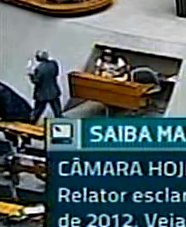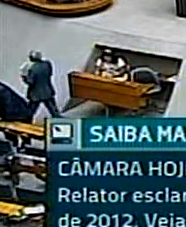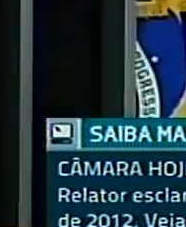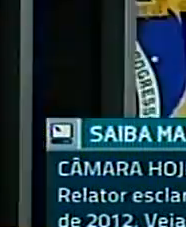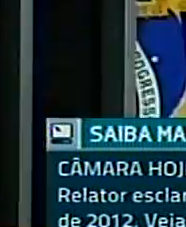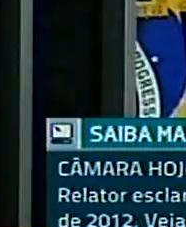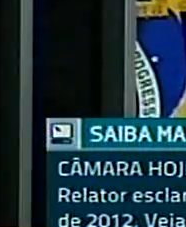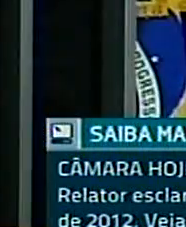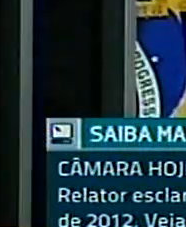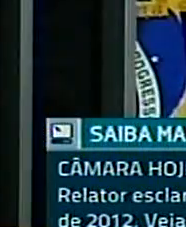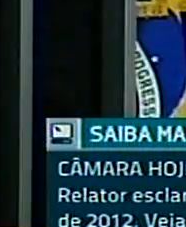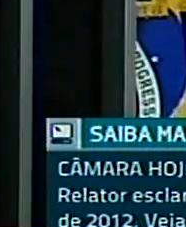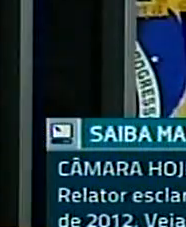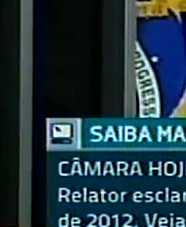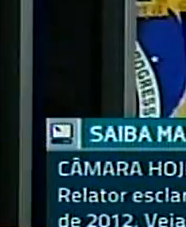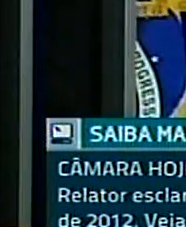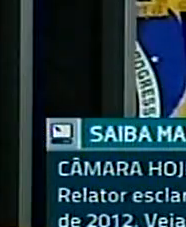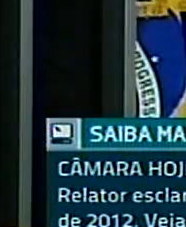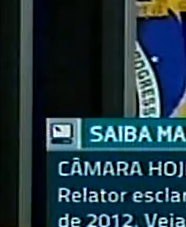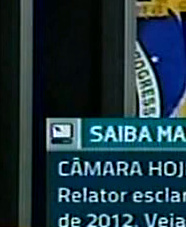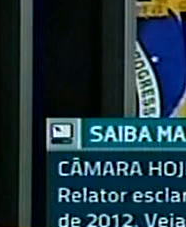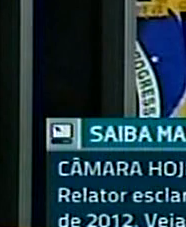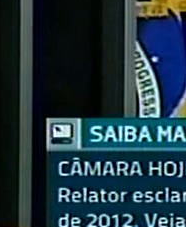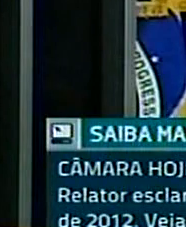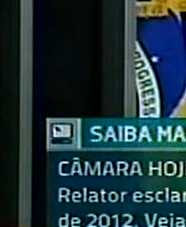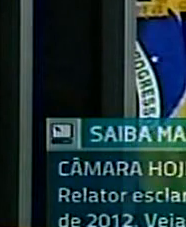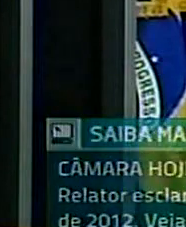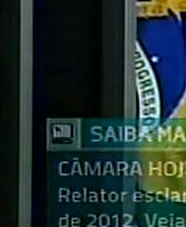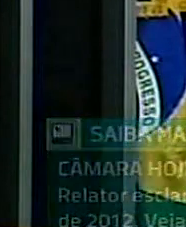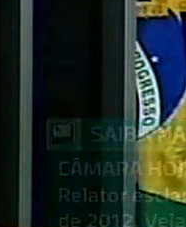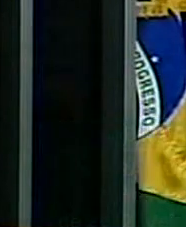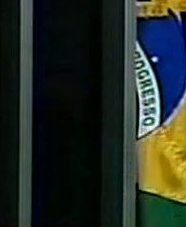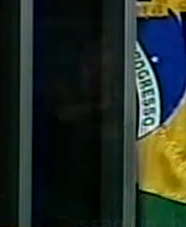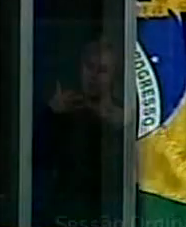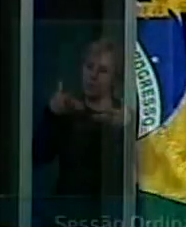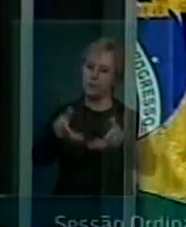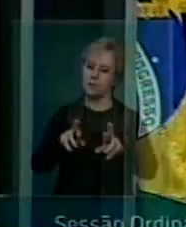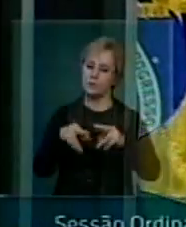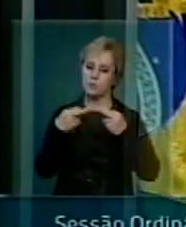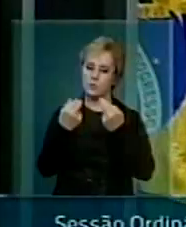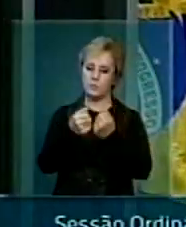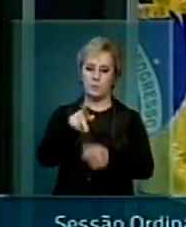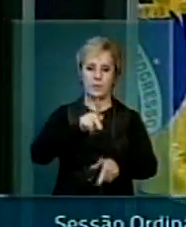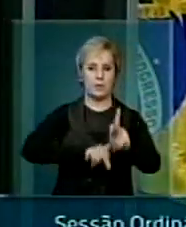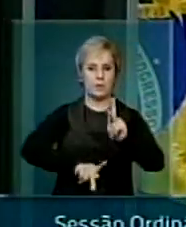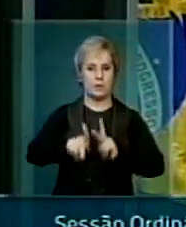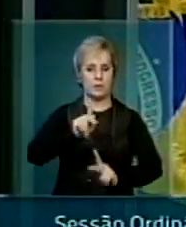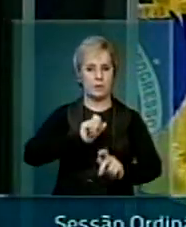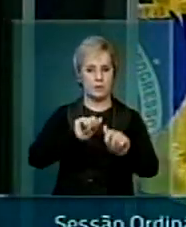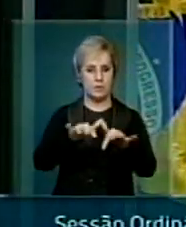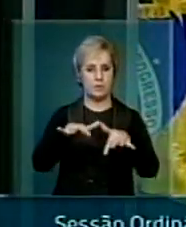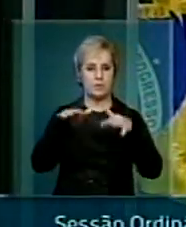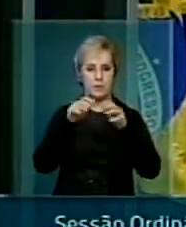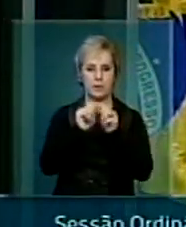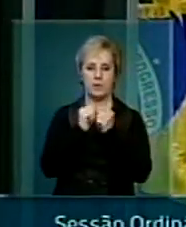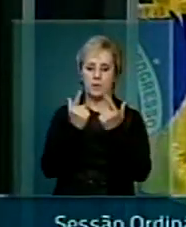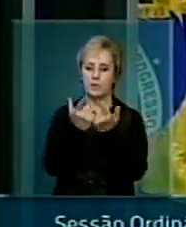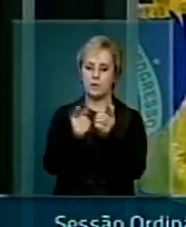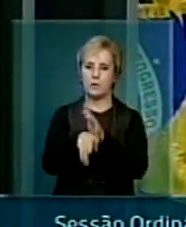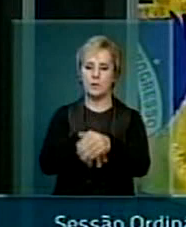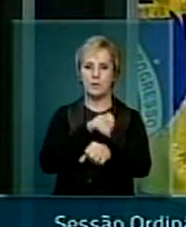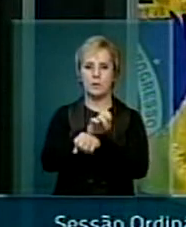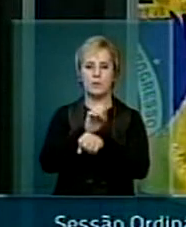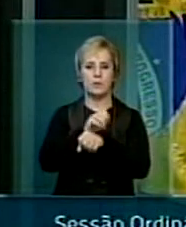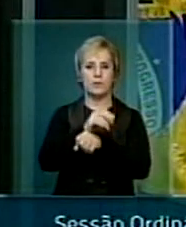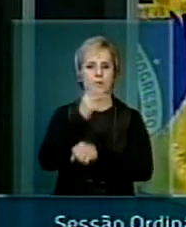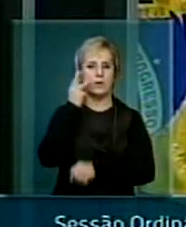discutindo o Plano Nacional de Educação, estive numa audiência pública na Assembleia Legislativa do Estado do